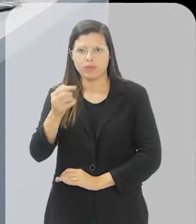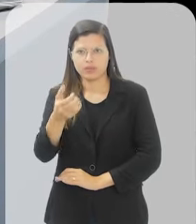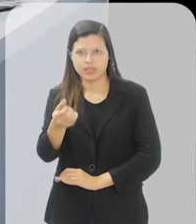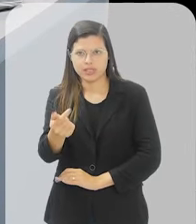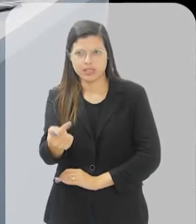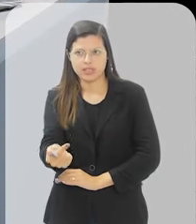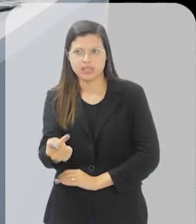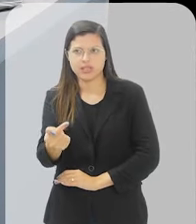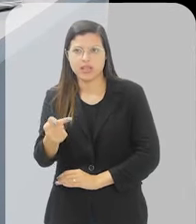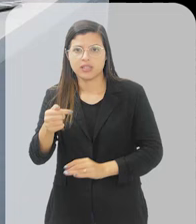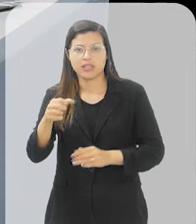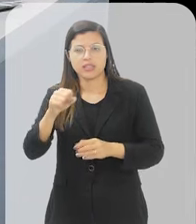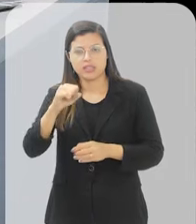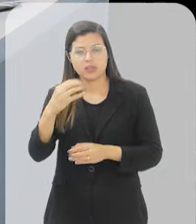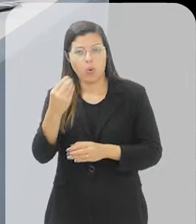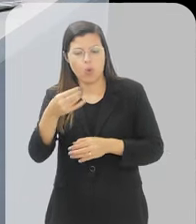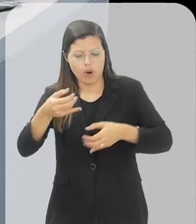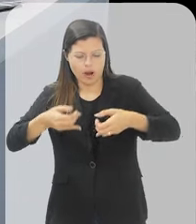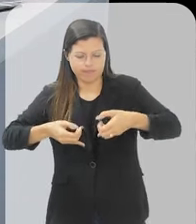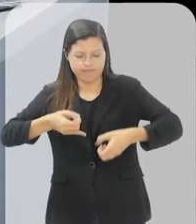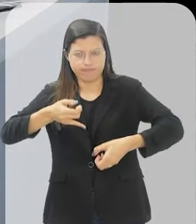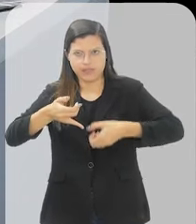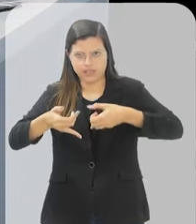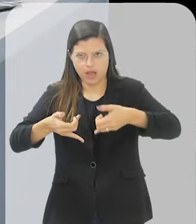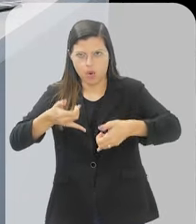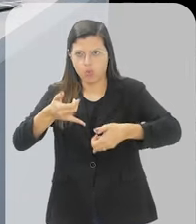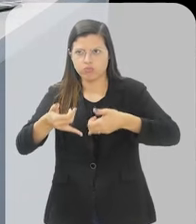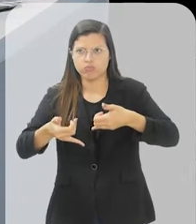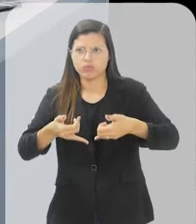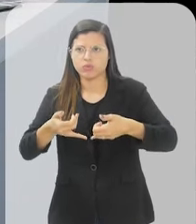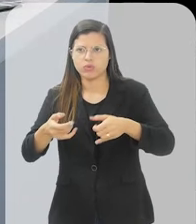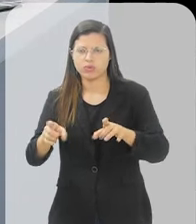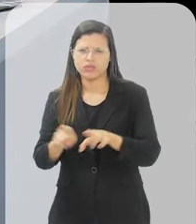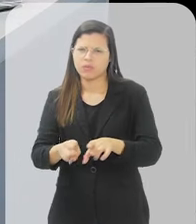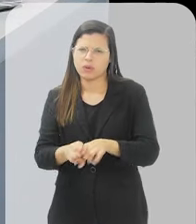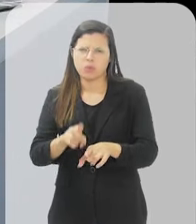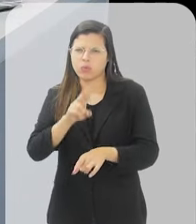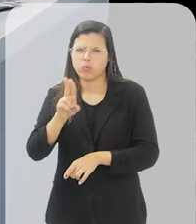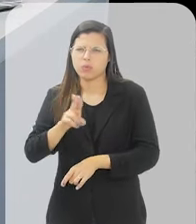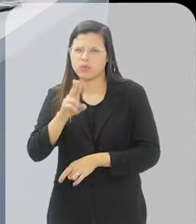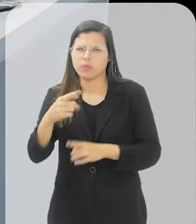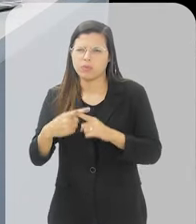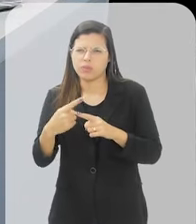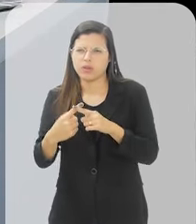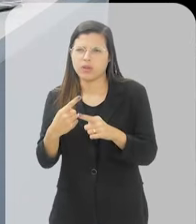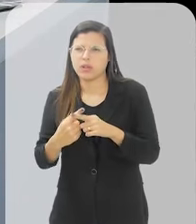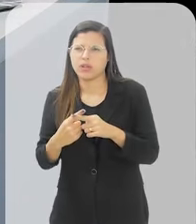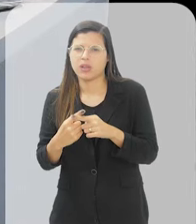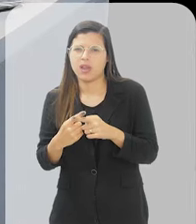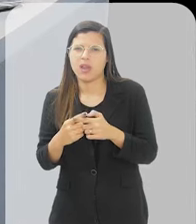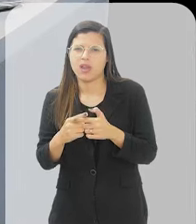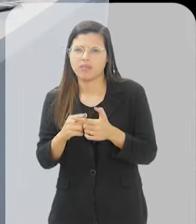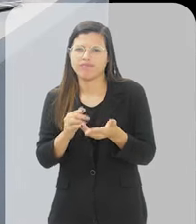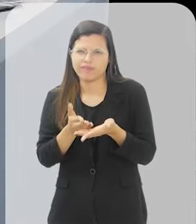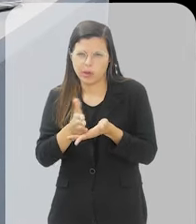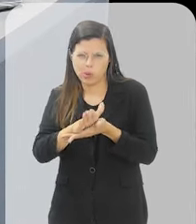1,67 m. Coloca-se um salto. Eu não uso salto muito alto, porque também é desconfortável. Você não fica